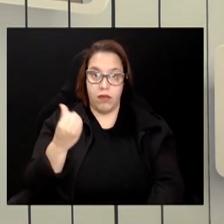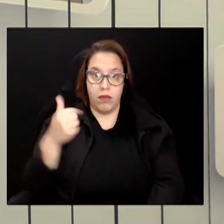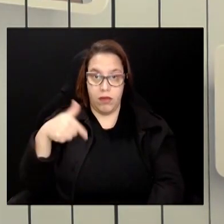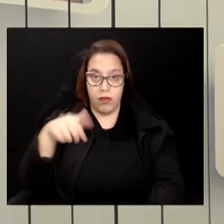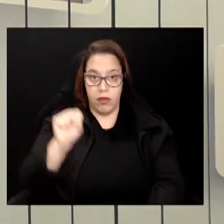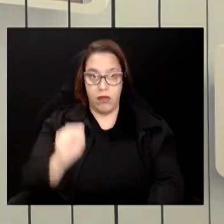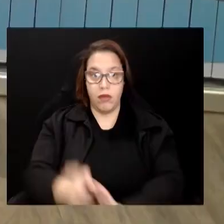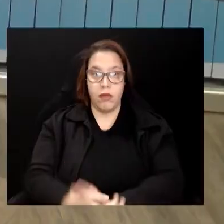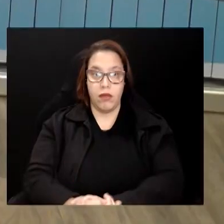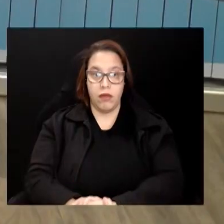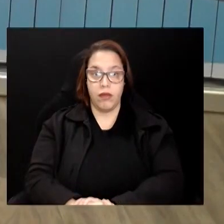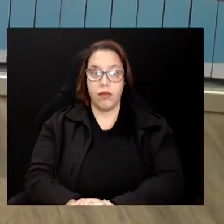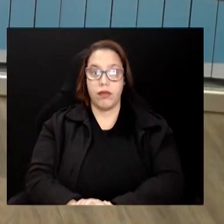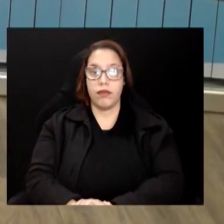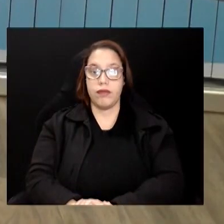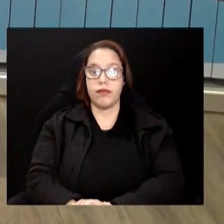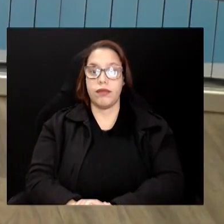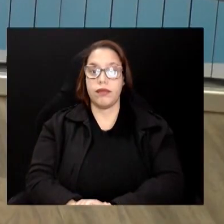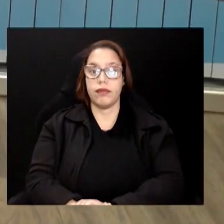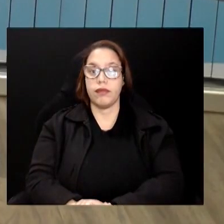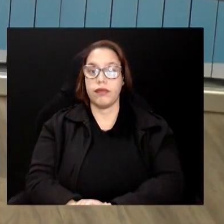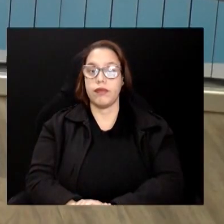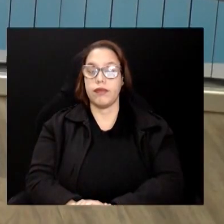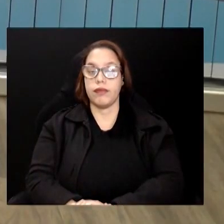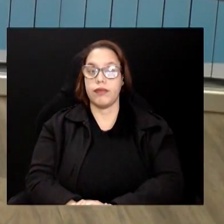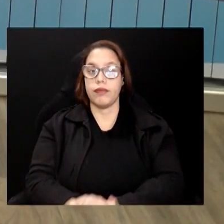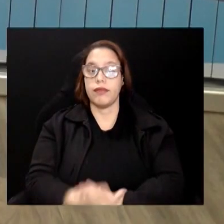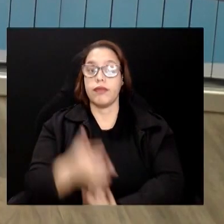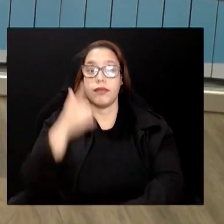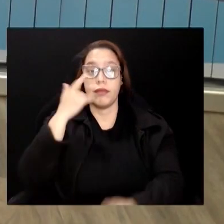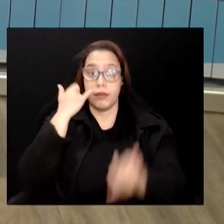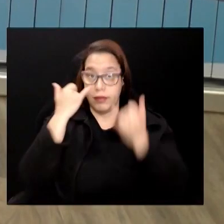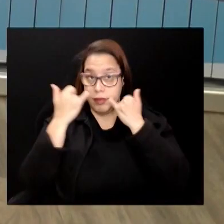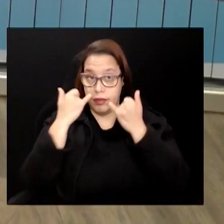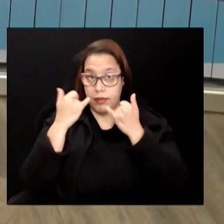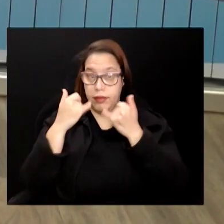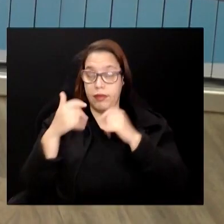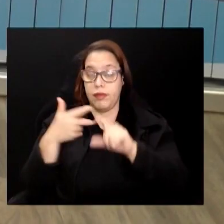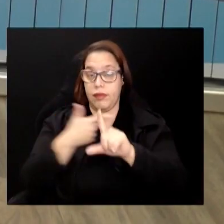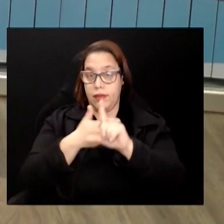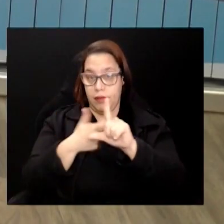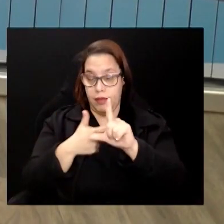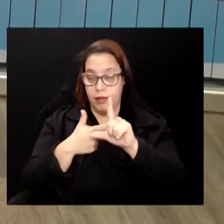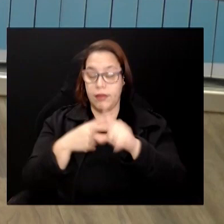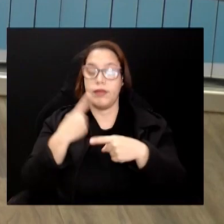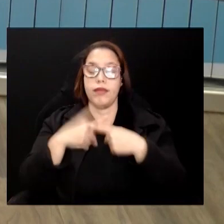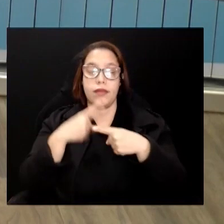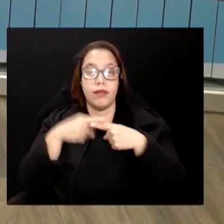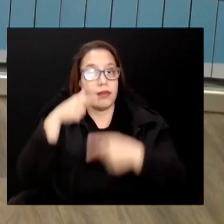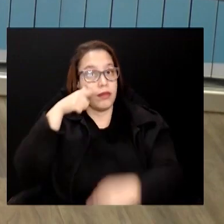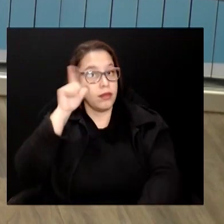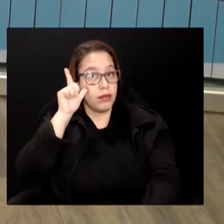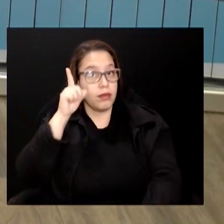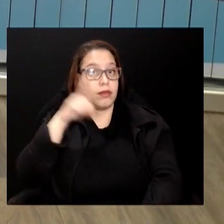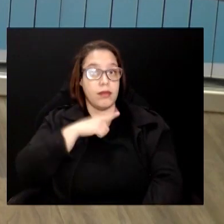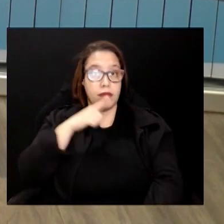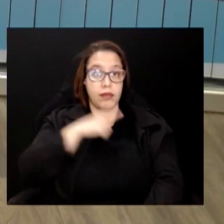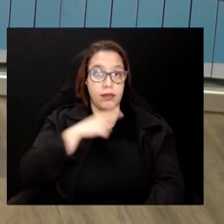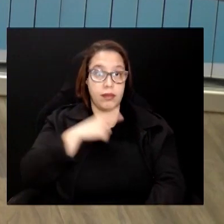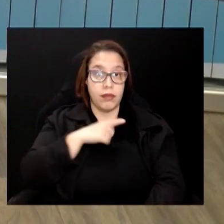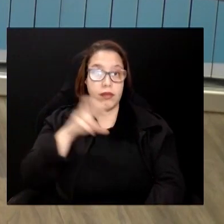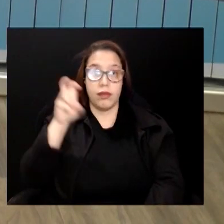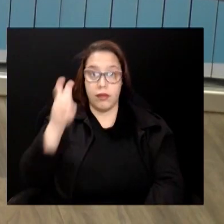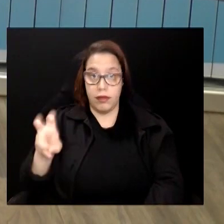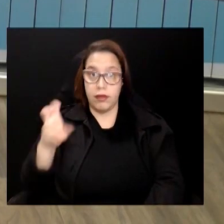21160678. Hora das notícias do Legislativo, porque ontem nós tivemos a 5ª e